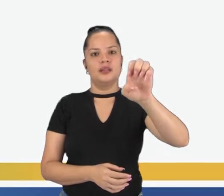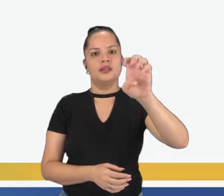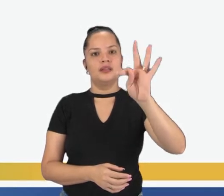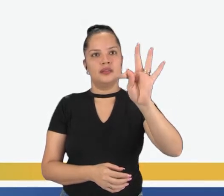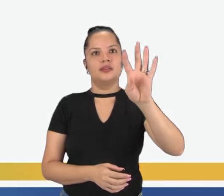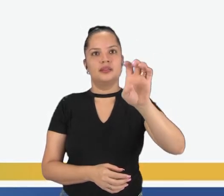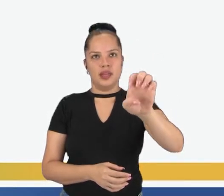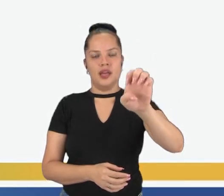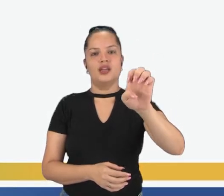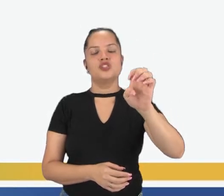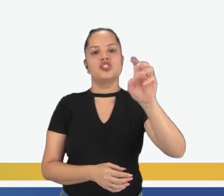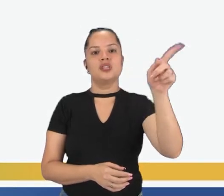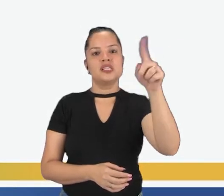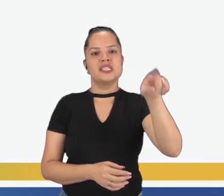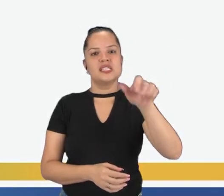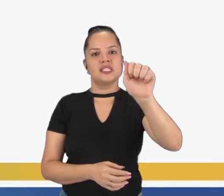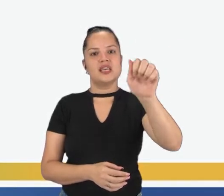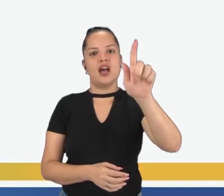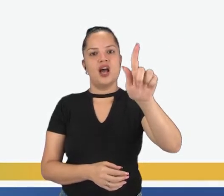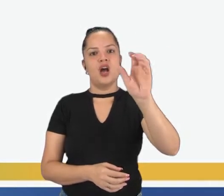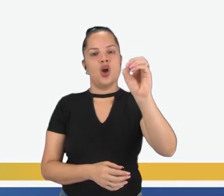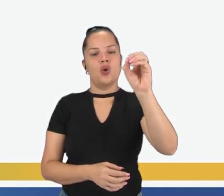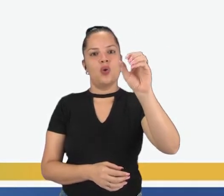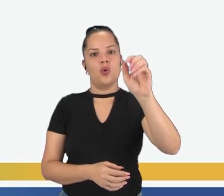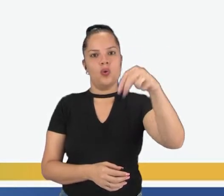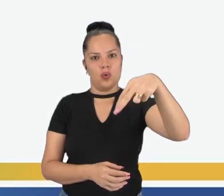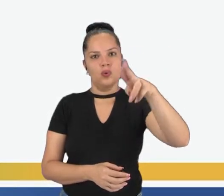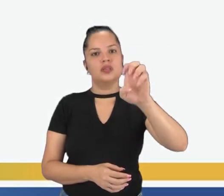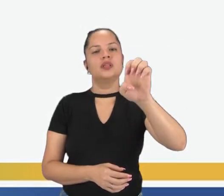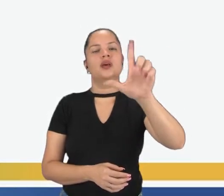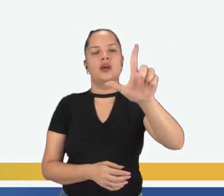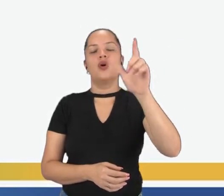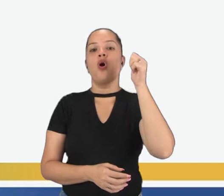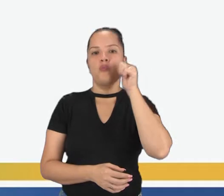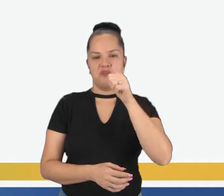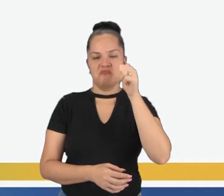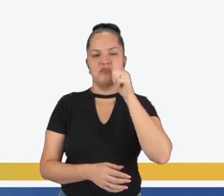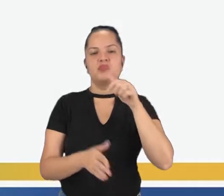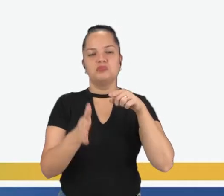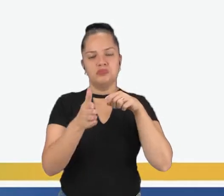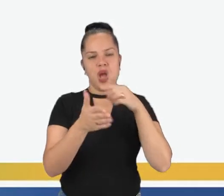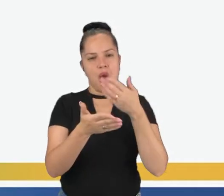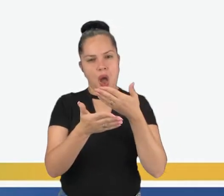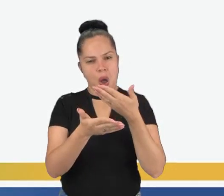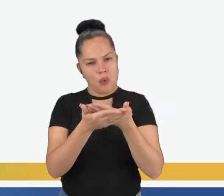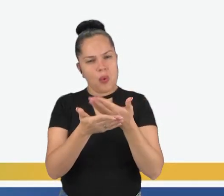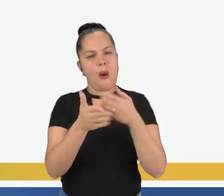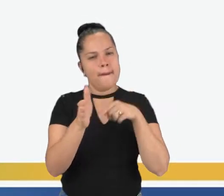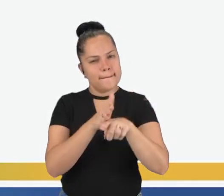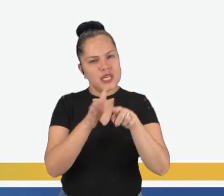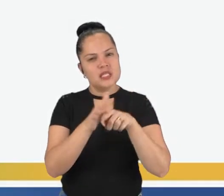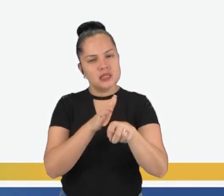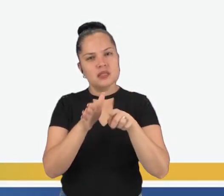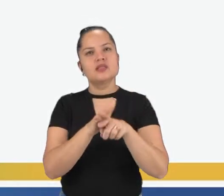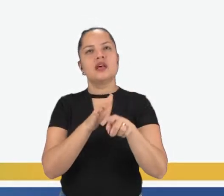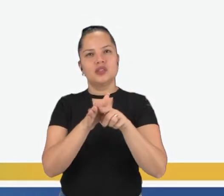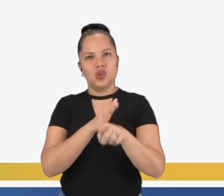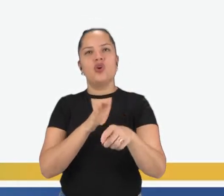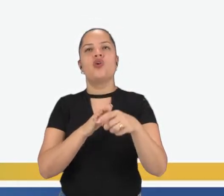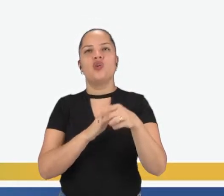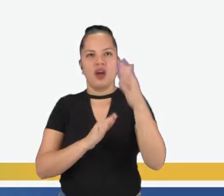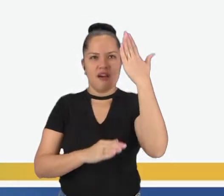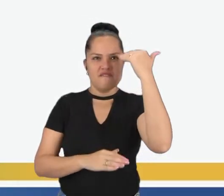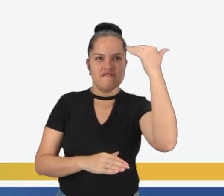da música contemporânea e ela vai trazer alguns princípios importantes dessa música aplicada nas correntes